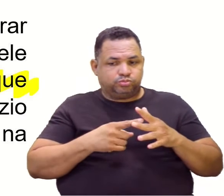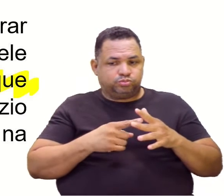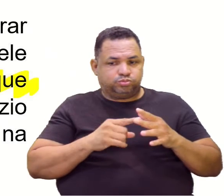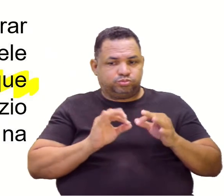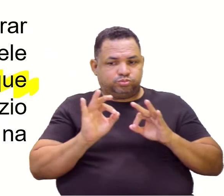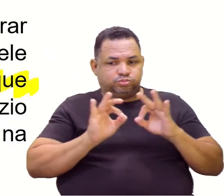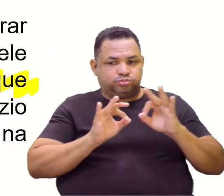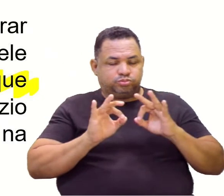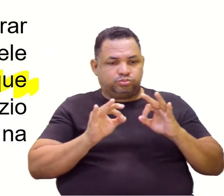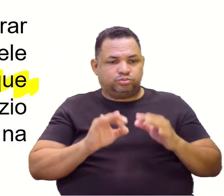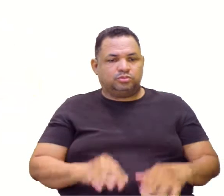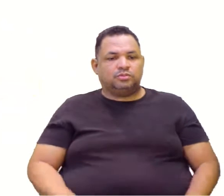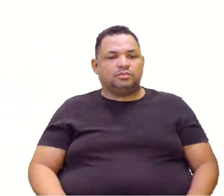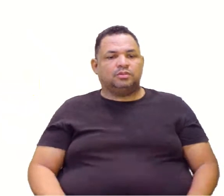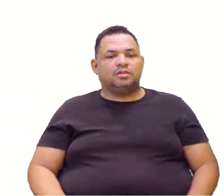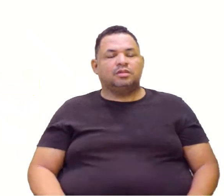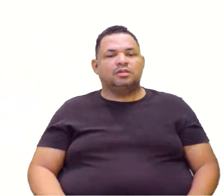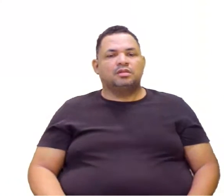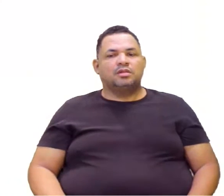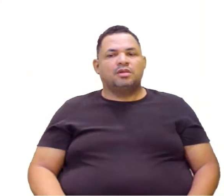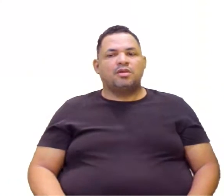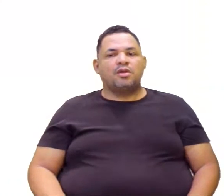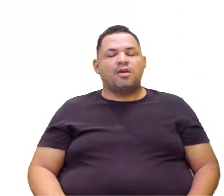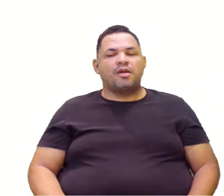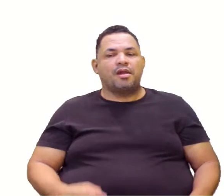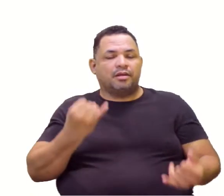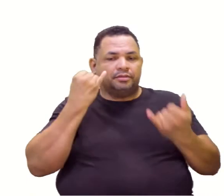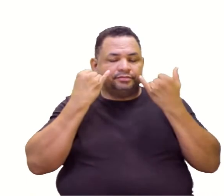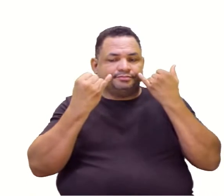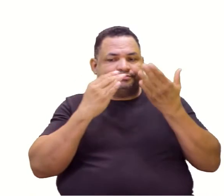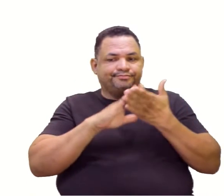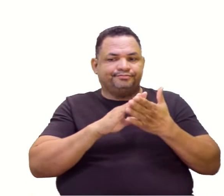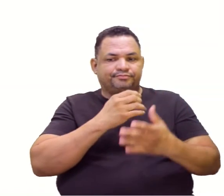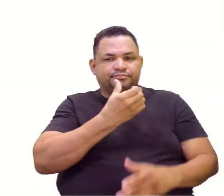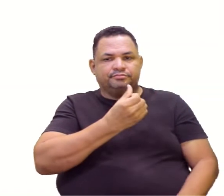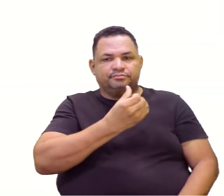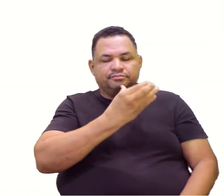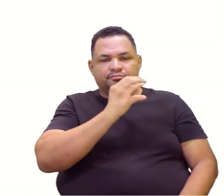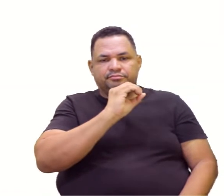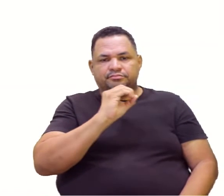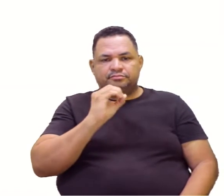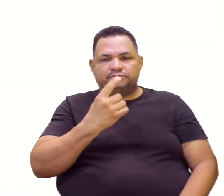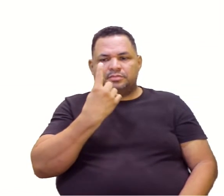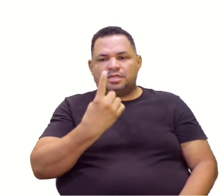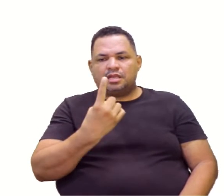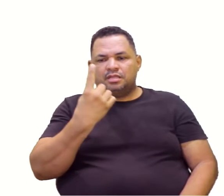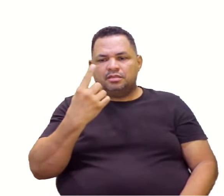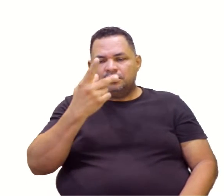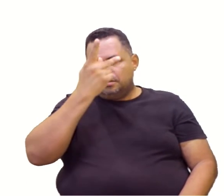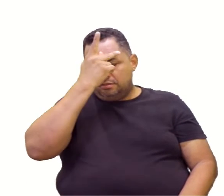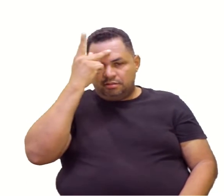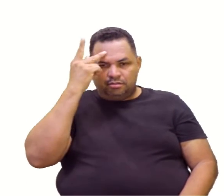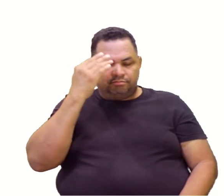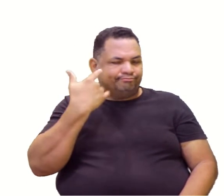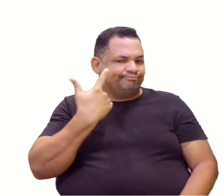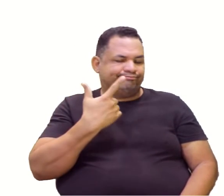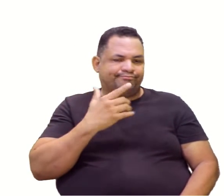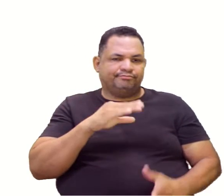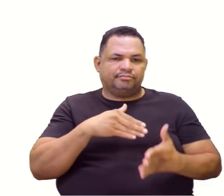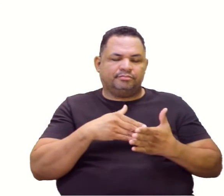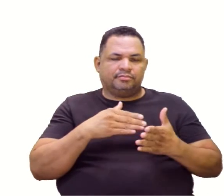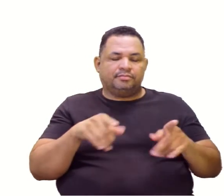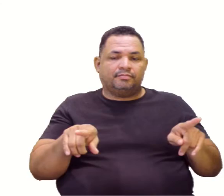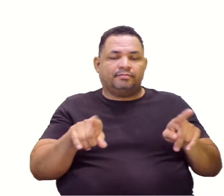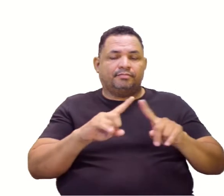nele ficarão 2 pessoas, então não excedeu o número de pessoas. Não. Essa informação aqui de 600 BTUs para cada pessoa não serve,